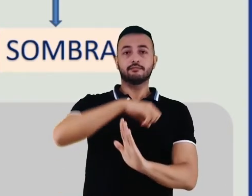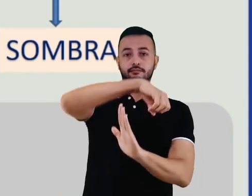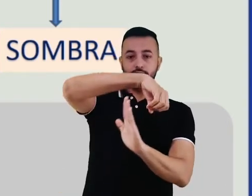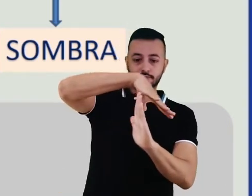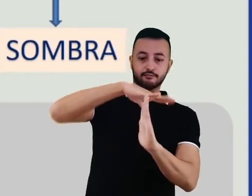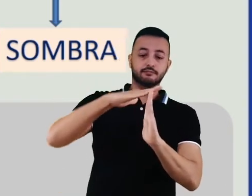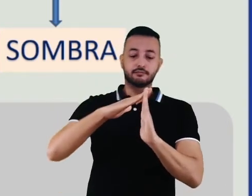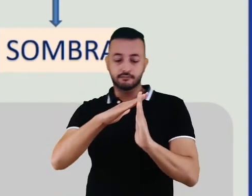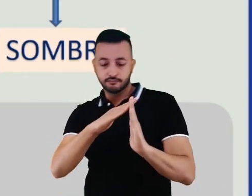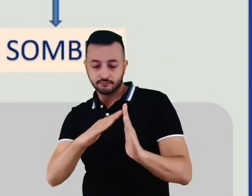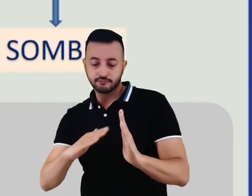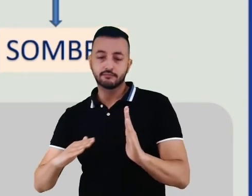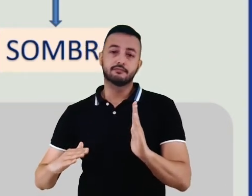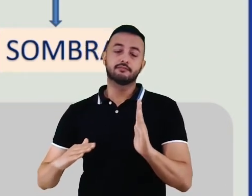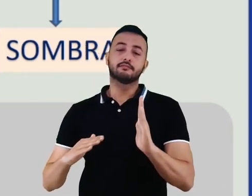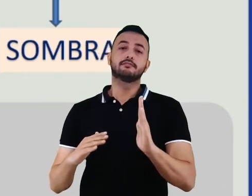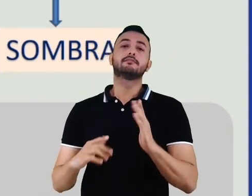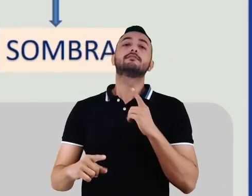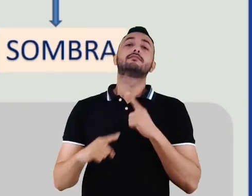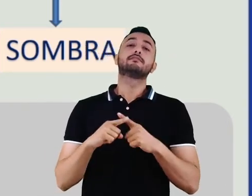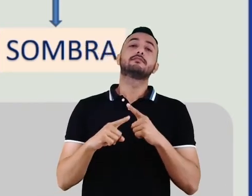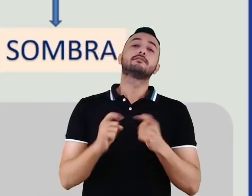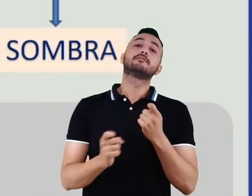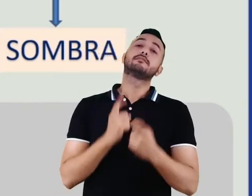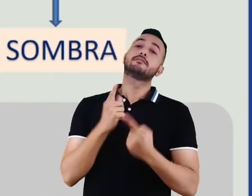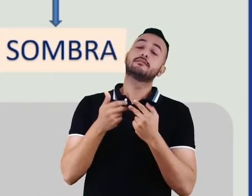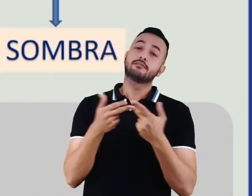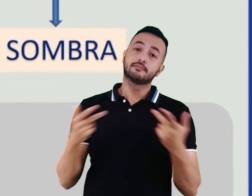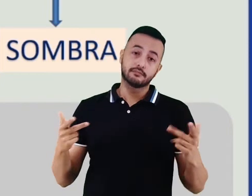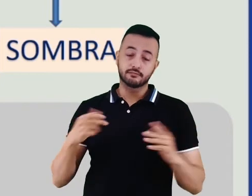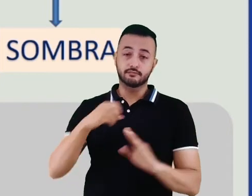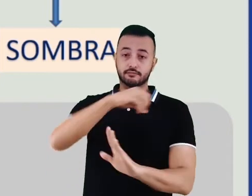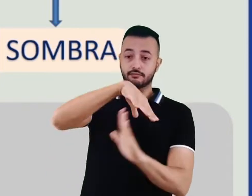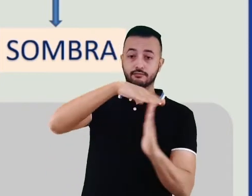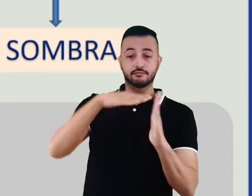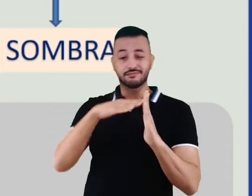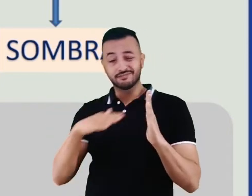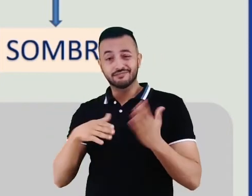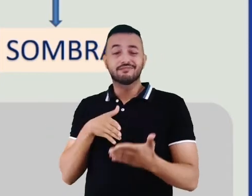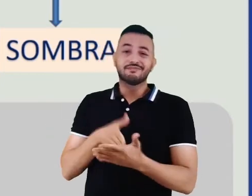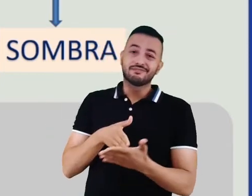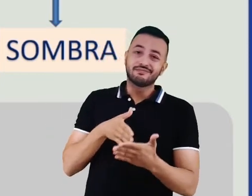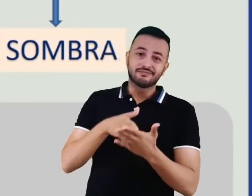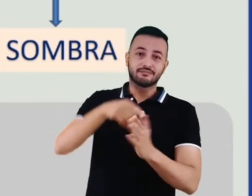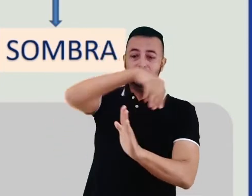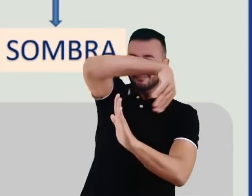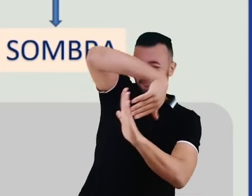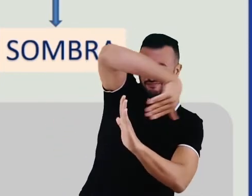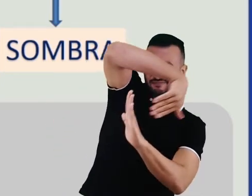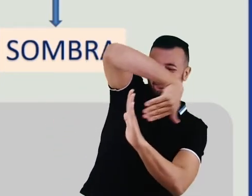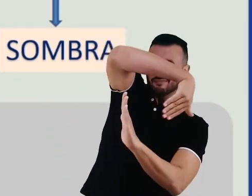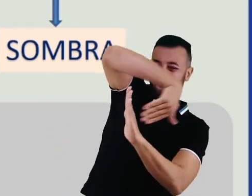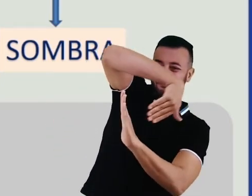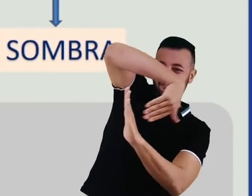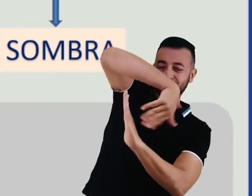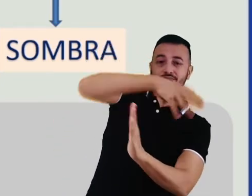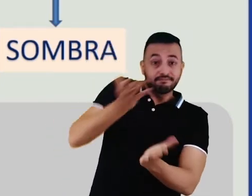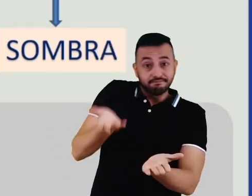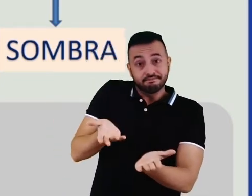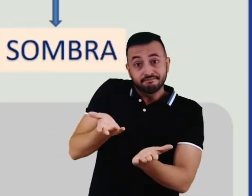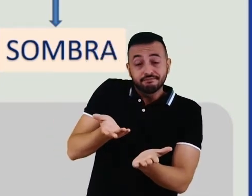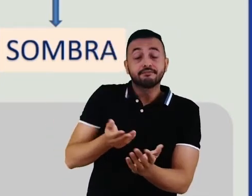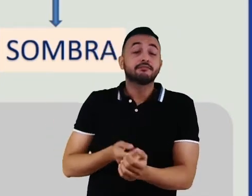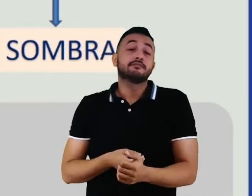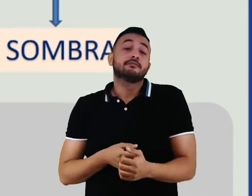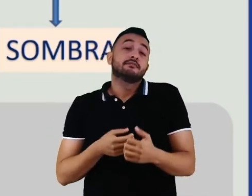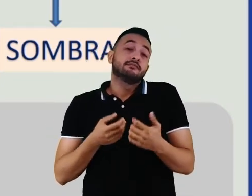é formada justamente porque algum objeto bloqueou a passagem da luz. A luz não consegue passar por esse objeto. A não ser